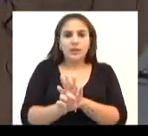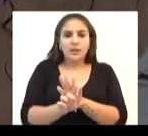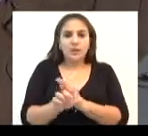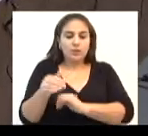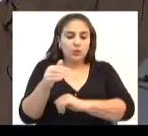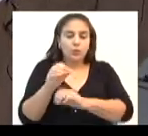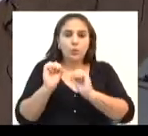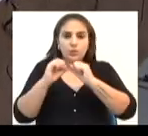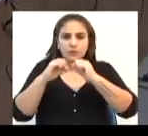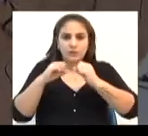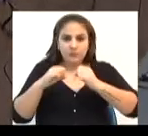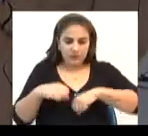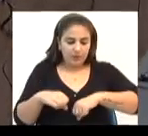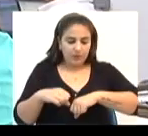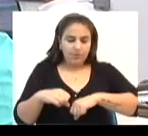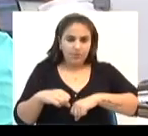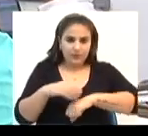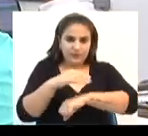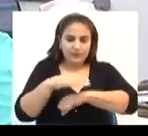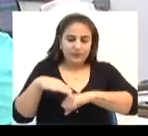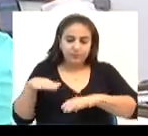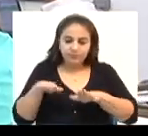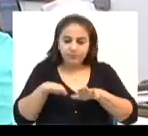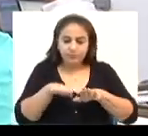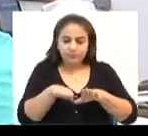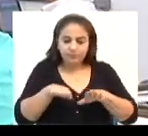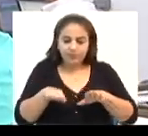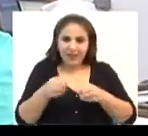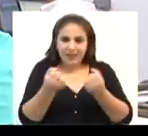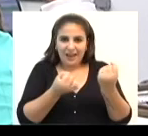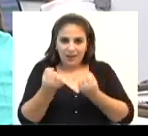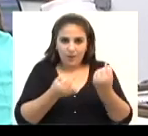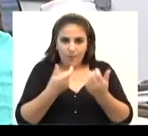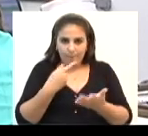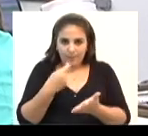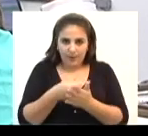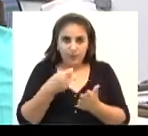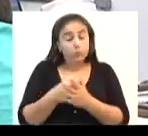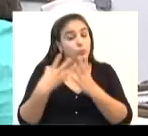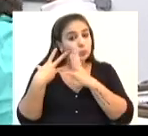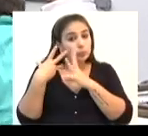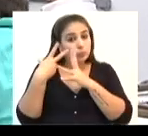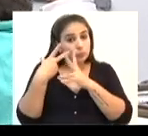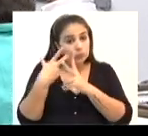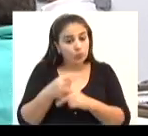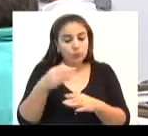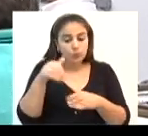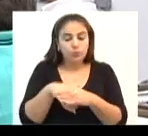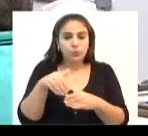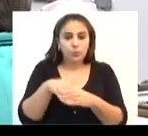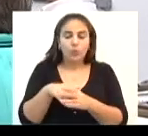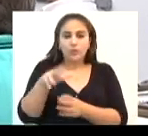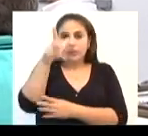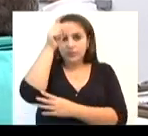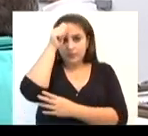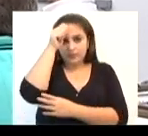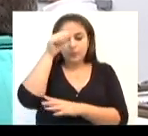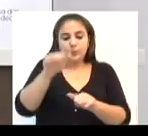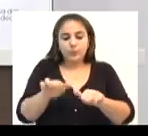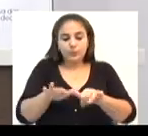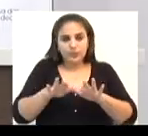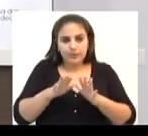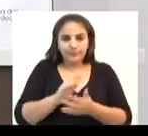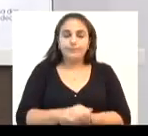estacionamento rotativo pago. De acordo com Alex Necker, todos os vetos serão avaliados pelo plenário.